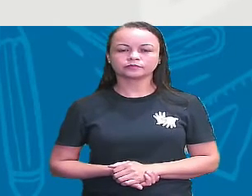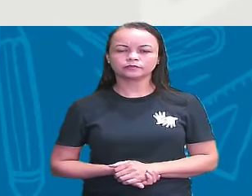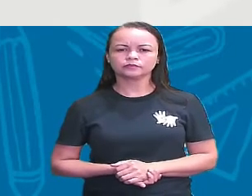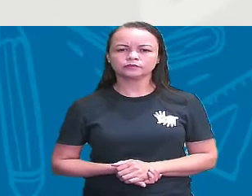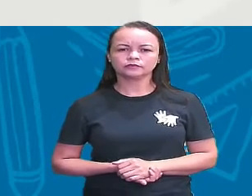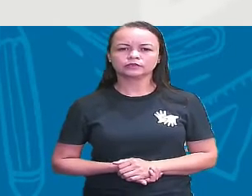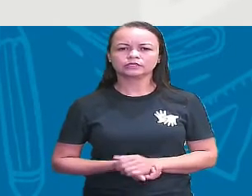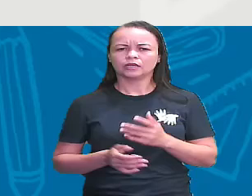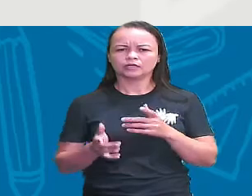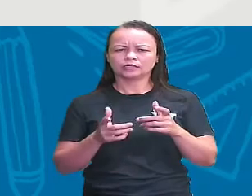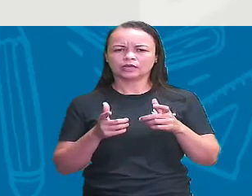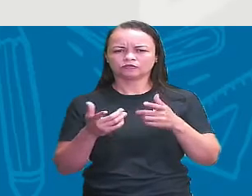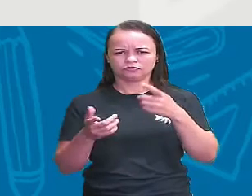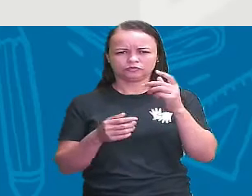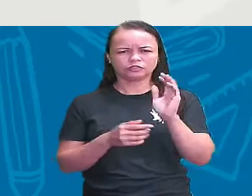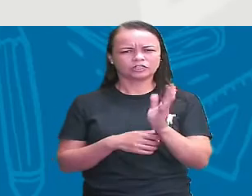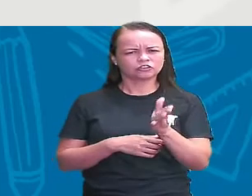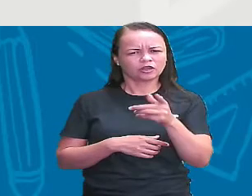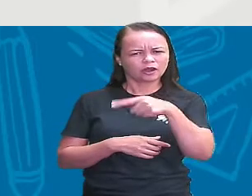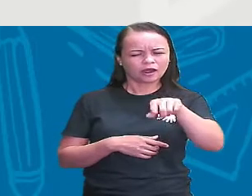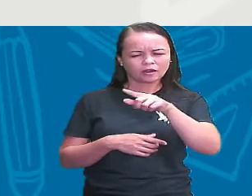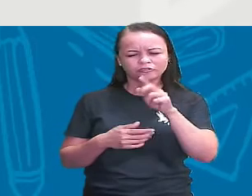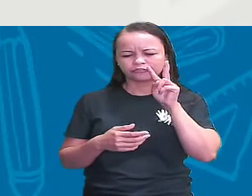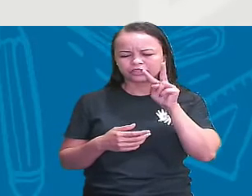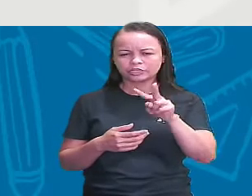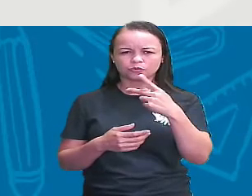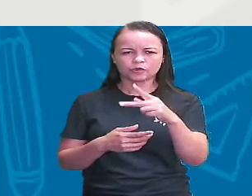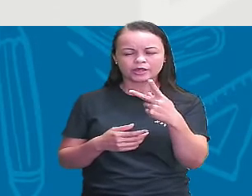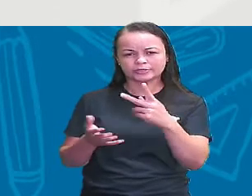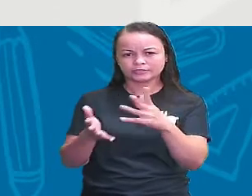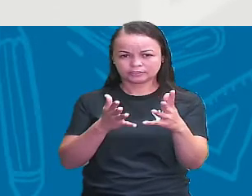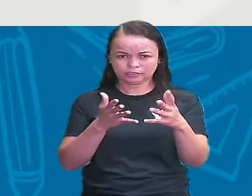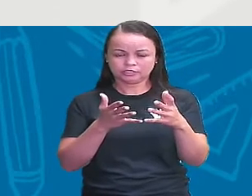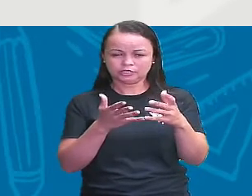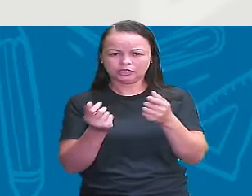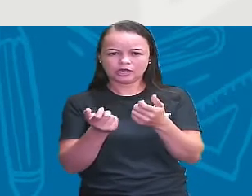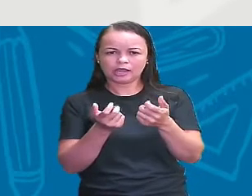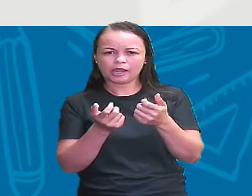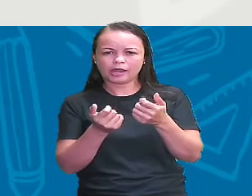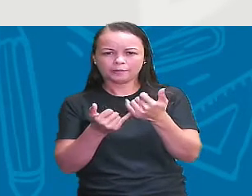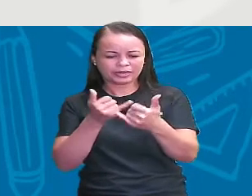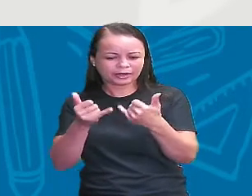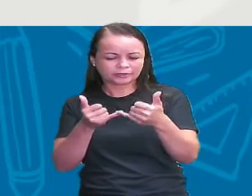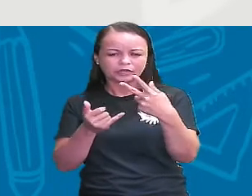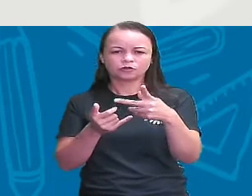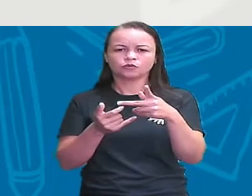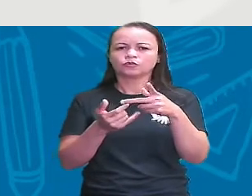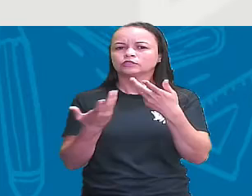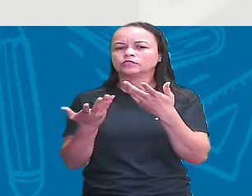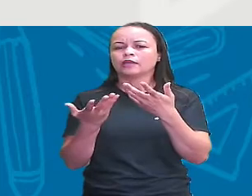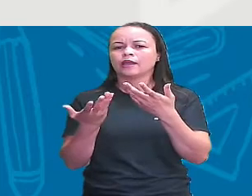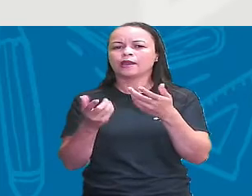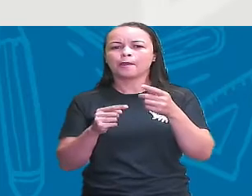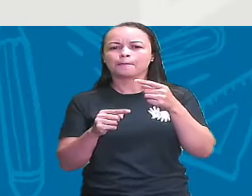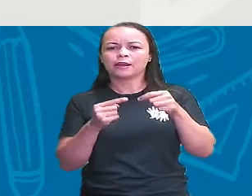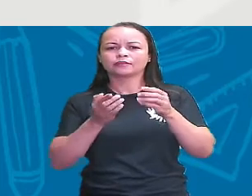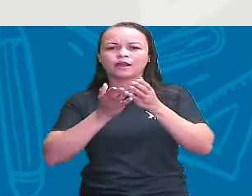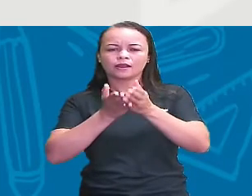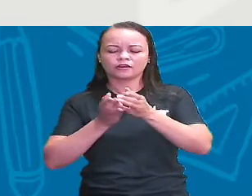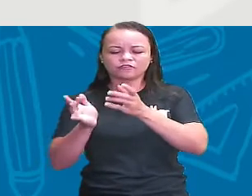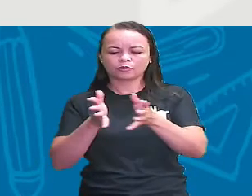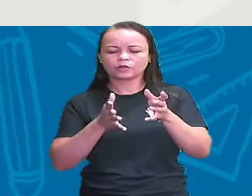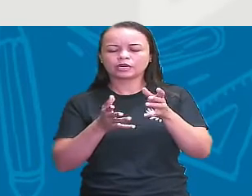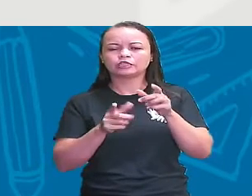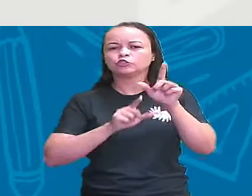localização? Vocês já jogaram esse tipo de jogo que se chama Batalha Naval, onde você escolhe uma letra e um número? Por